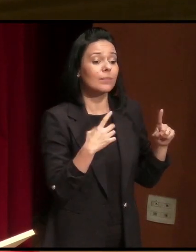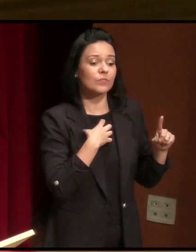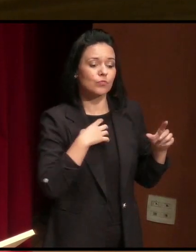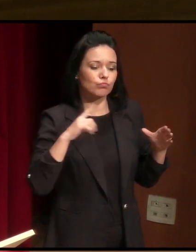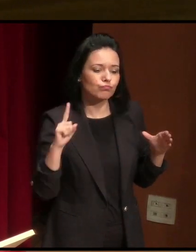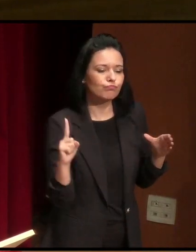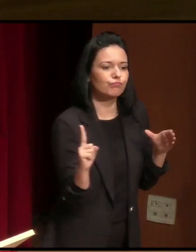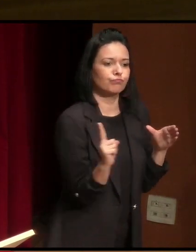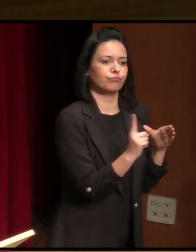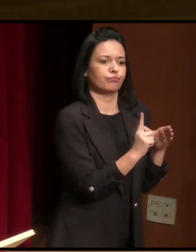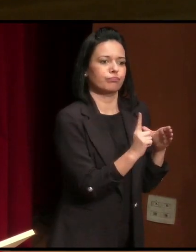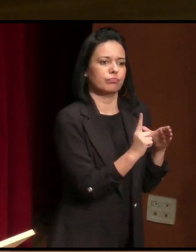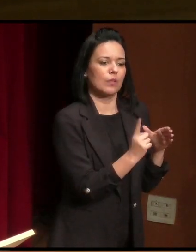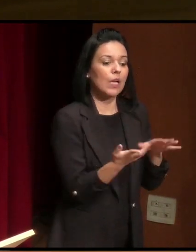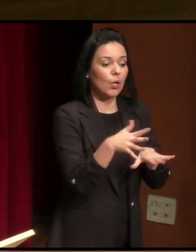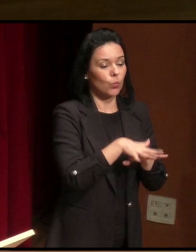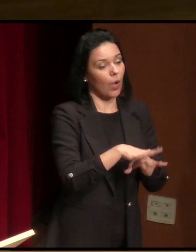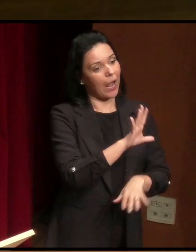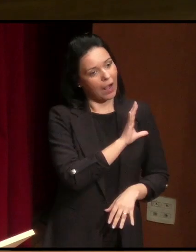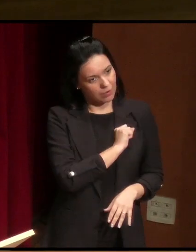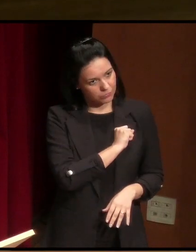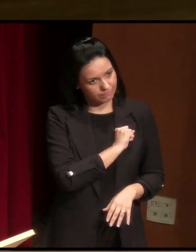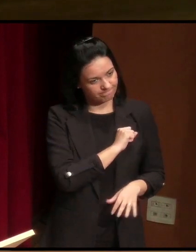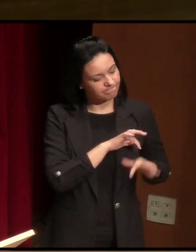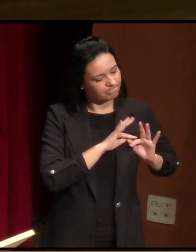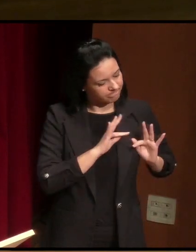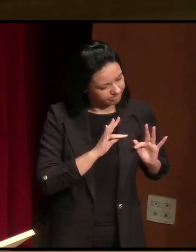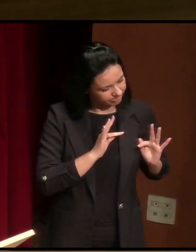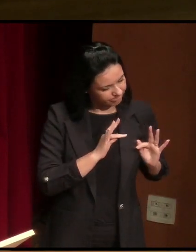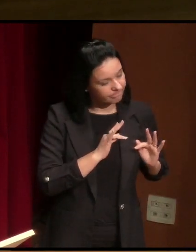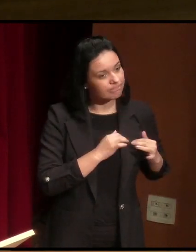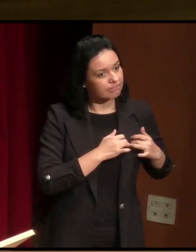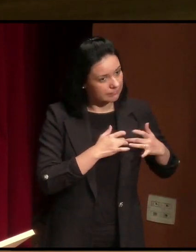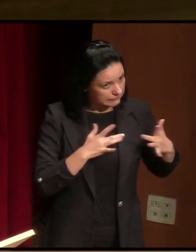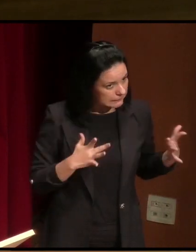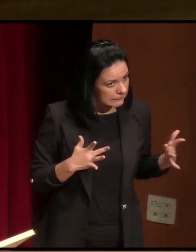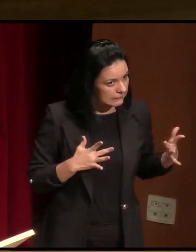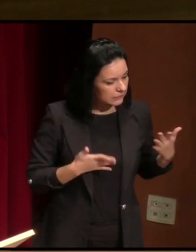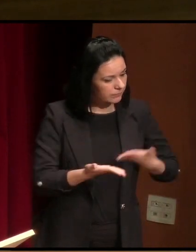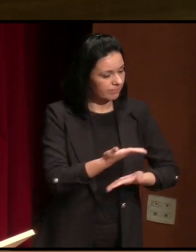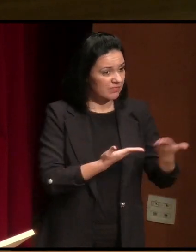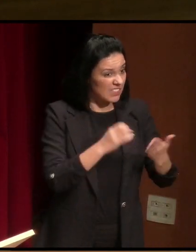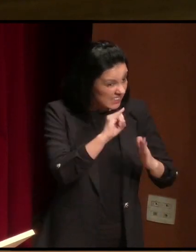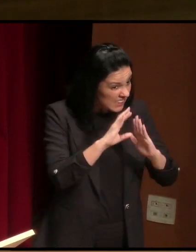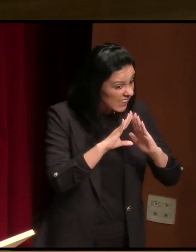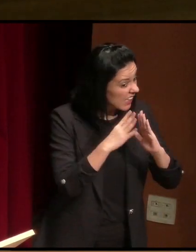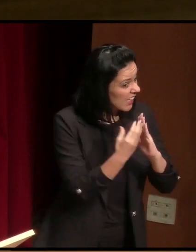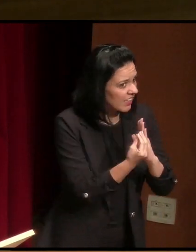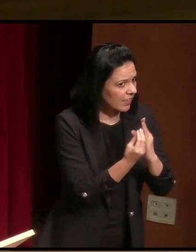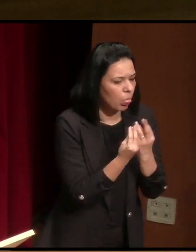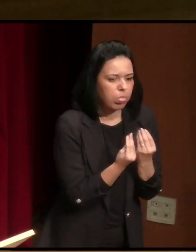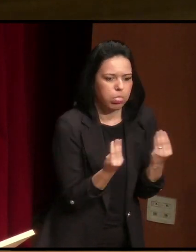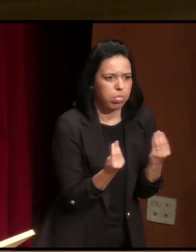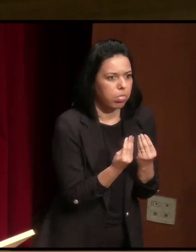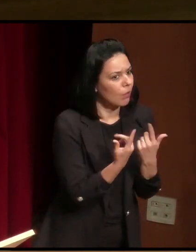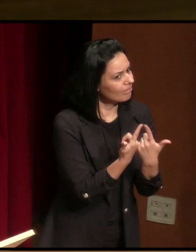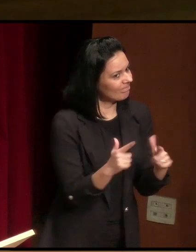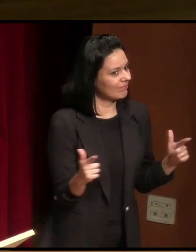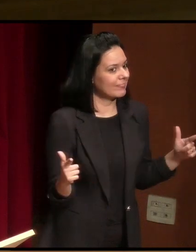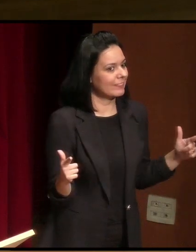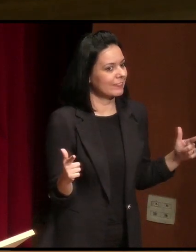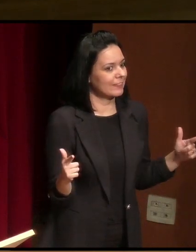partir do amor, do meu coração e do seu coração. Uhum. Igreja que não tem sensibilidade, ela tem muita dificuldade de